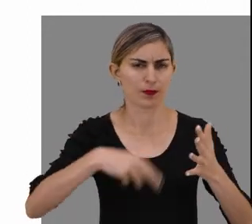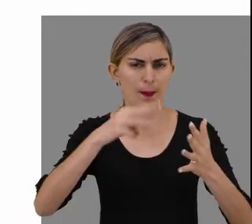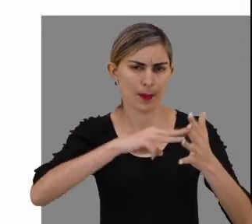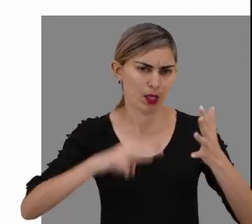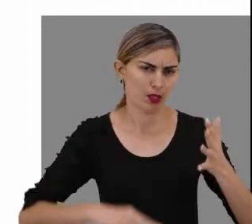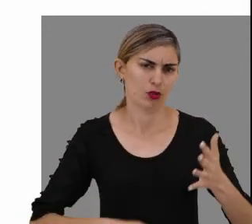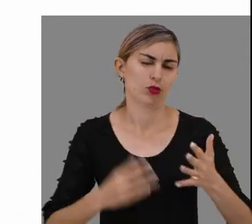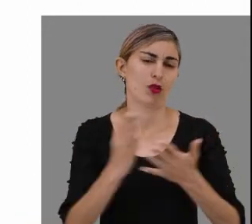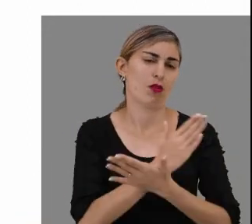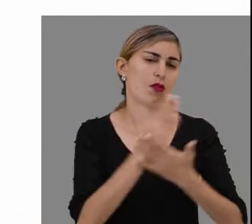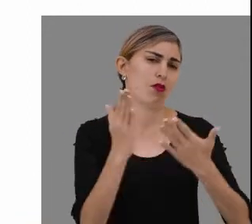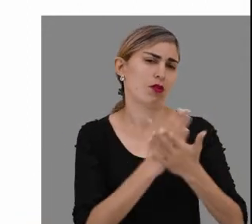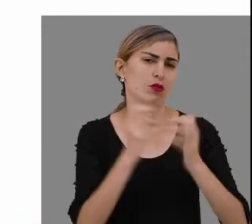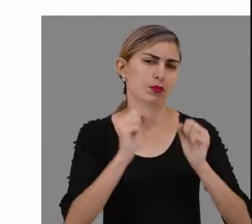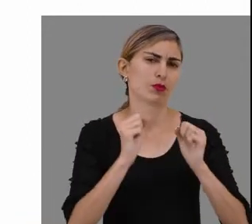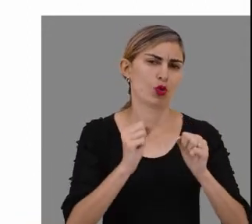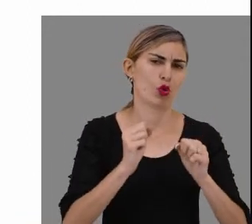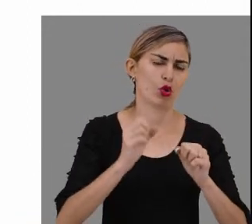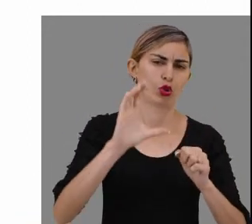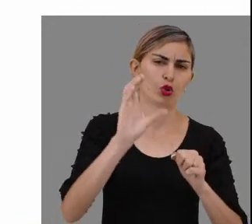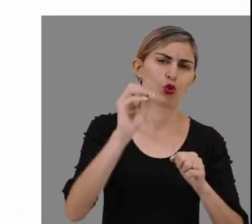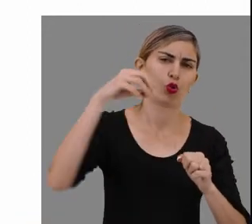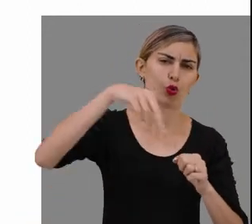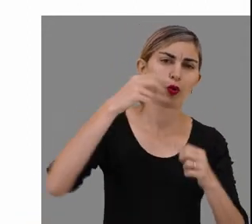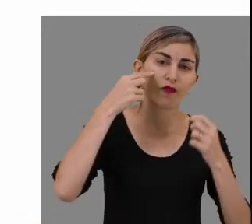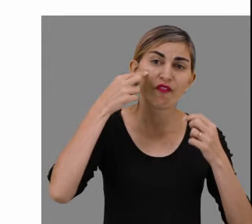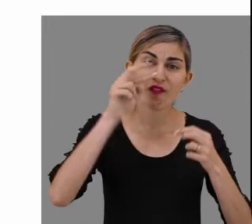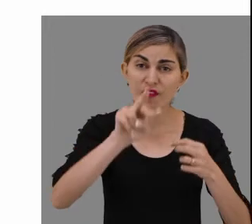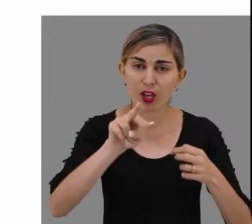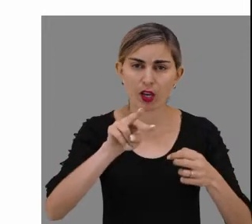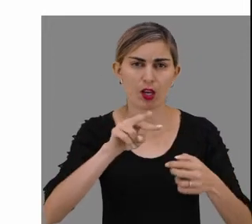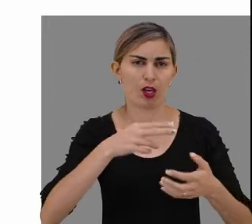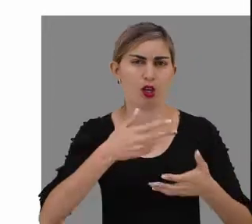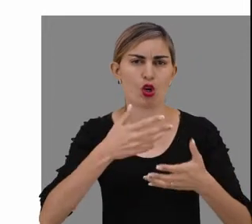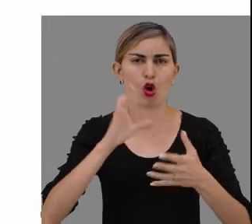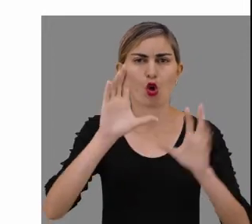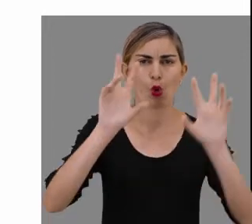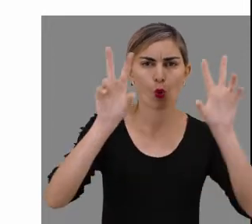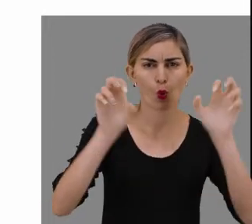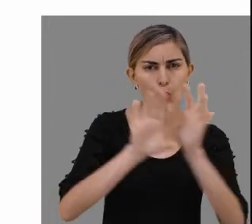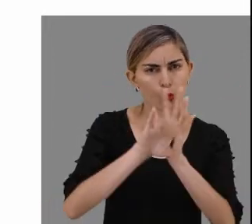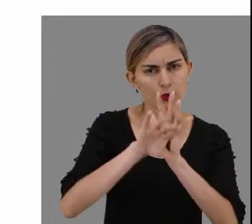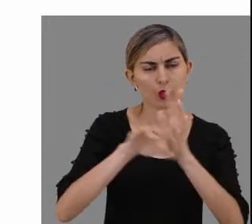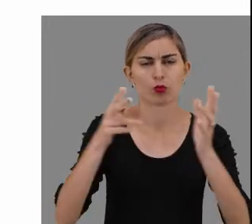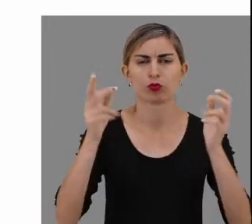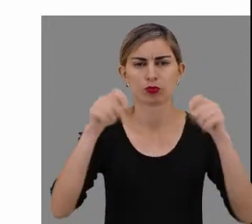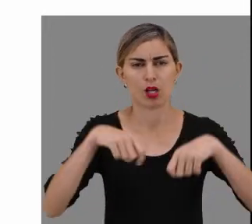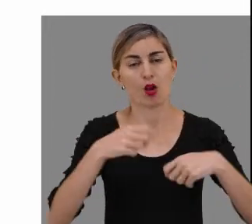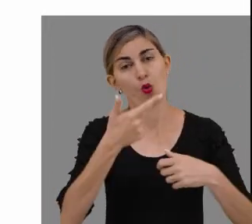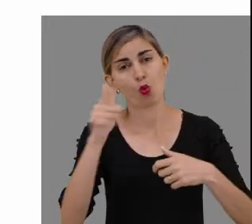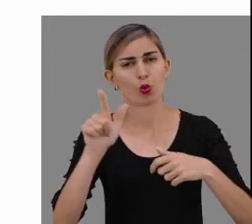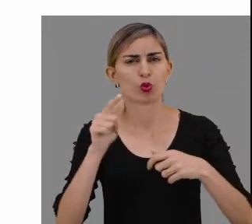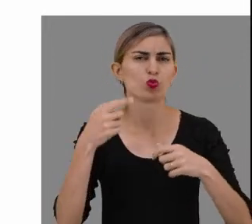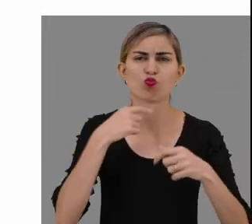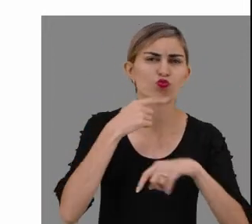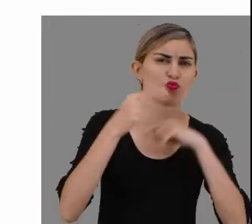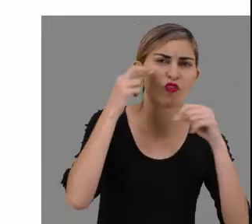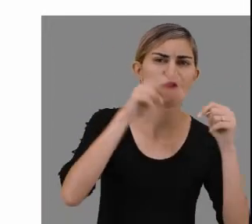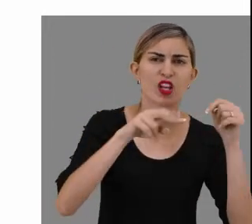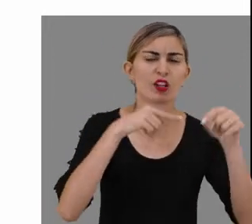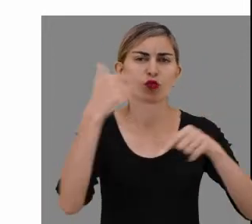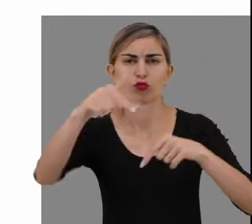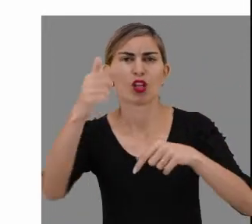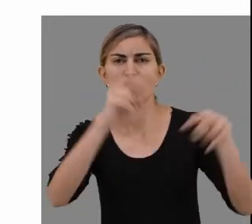possuir diversos métodos. Alguns podem ser concretos, isto é, pode conter um corpo, um conteúdo. Outros podem ser